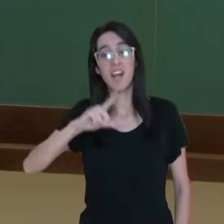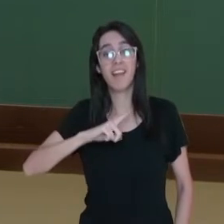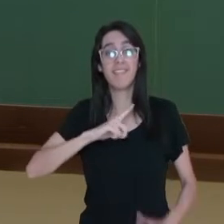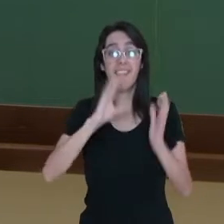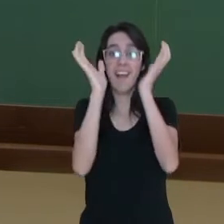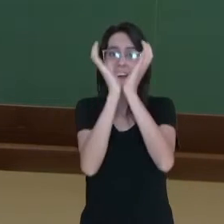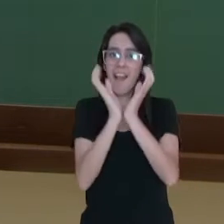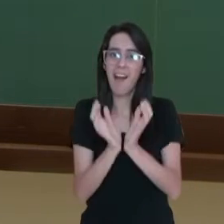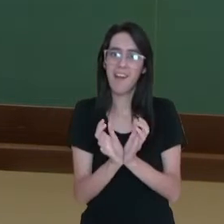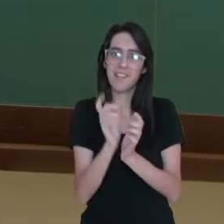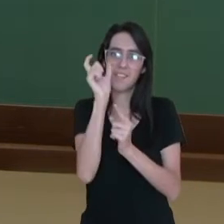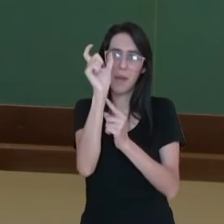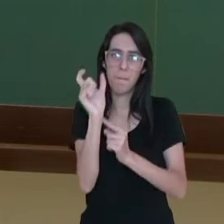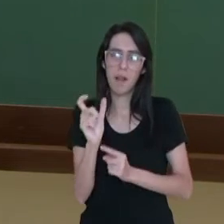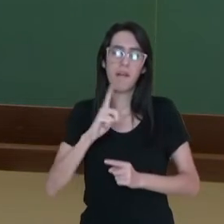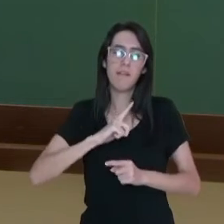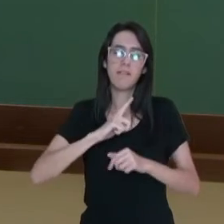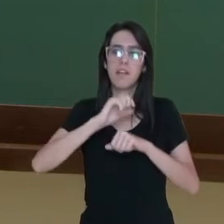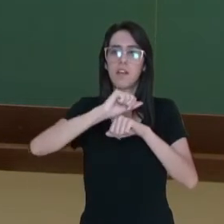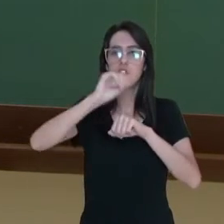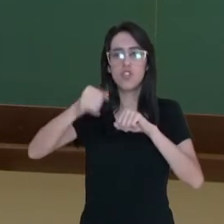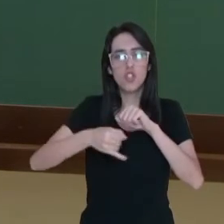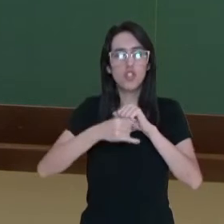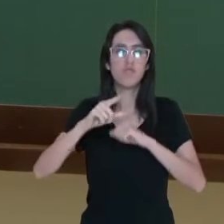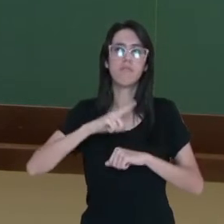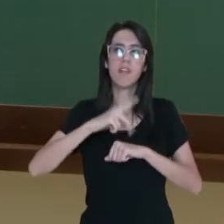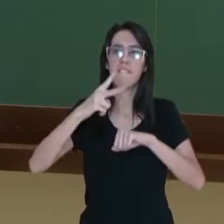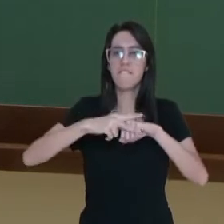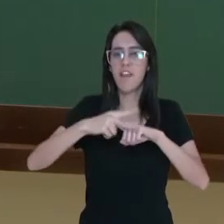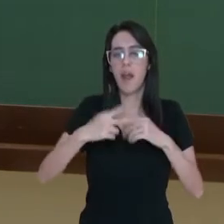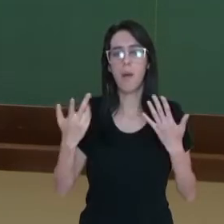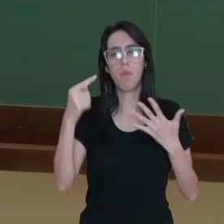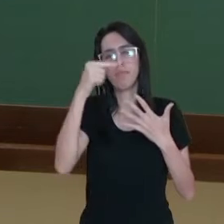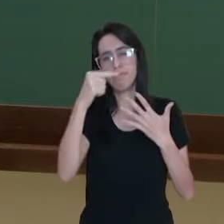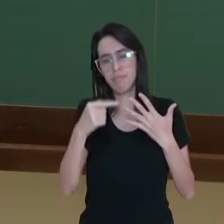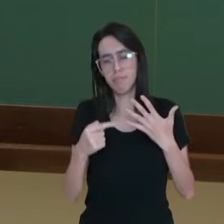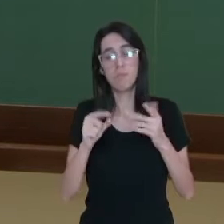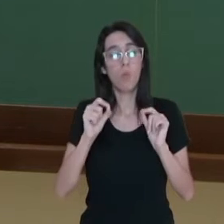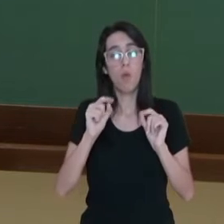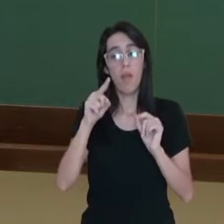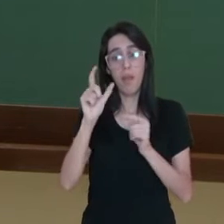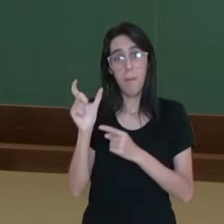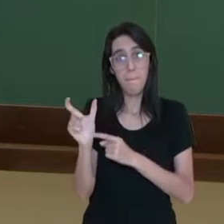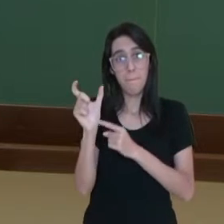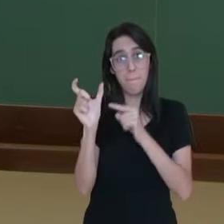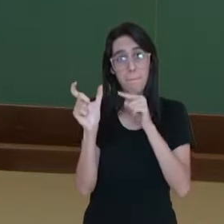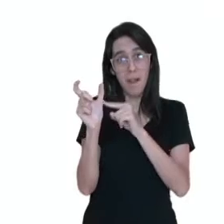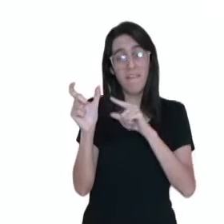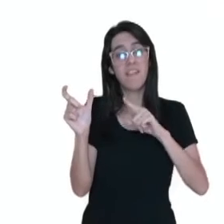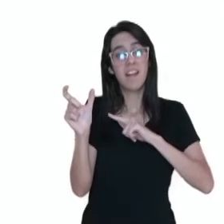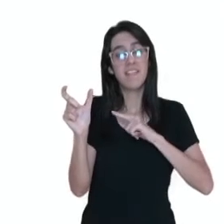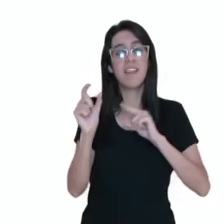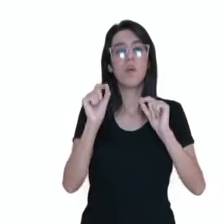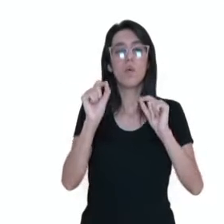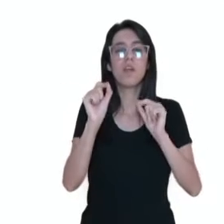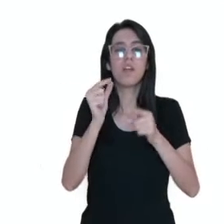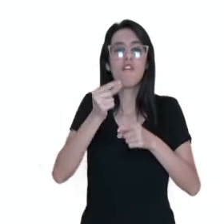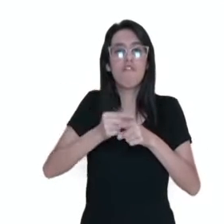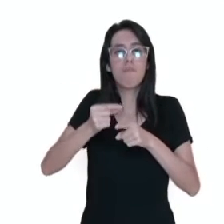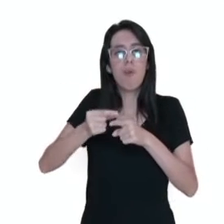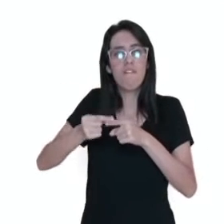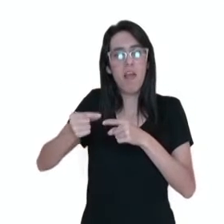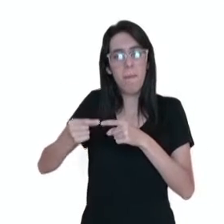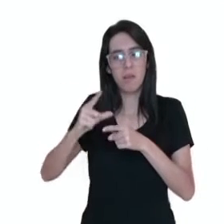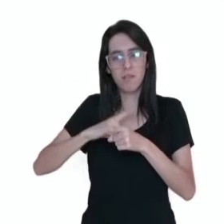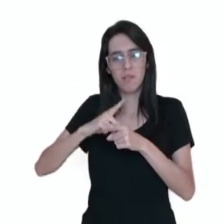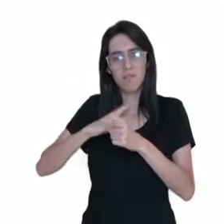palavras, substantivos, adjetivos, verbos. Então, são palavras formadas por apenas morfemas gramaticais